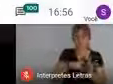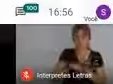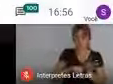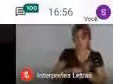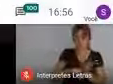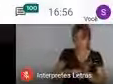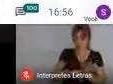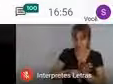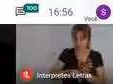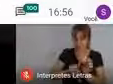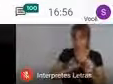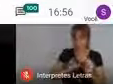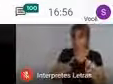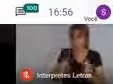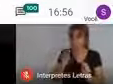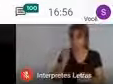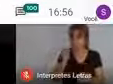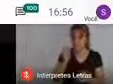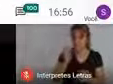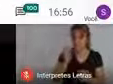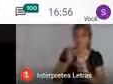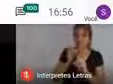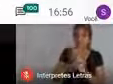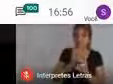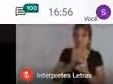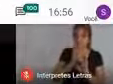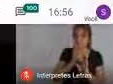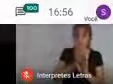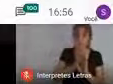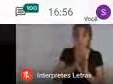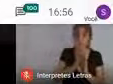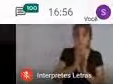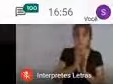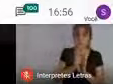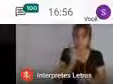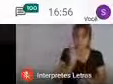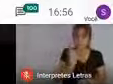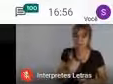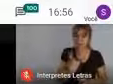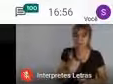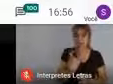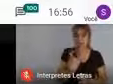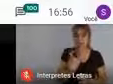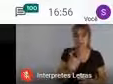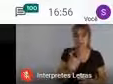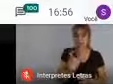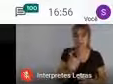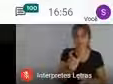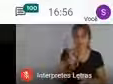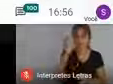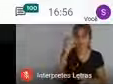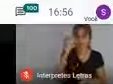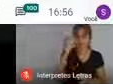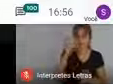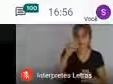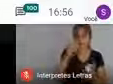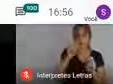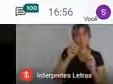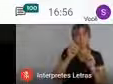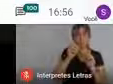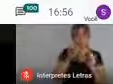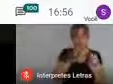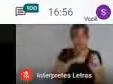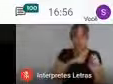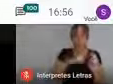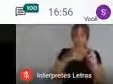não encontramos ainda a etimologia dessa expressão. E ela pode ter,